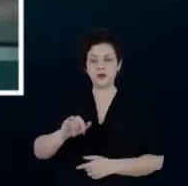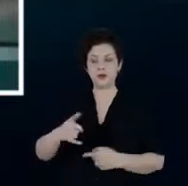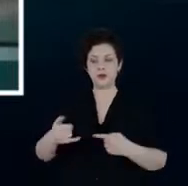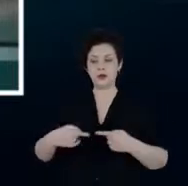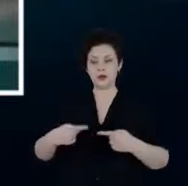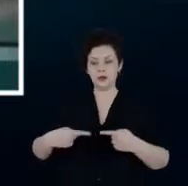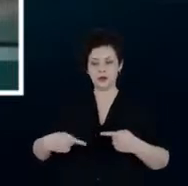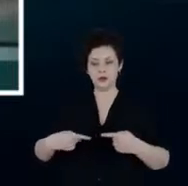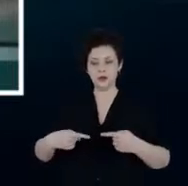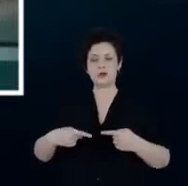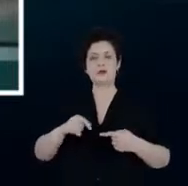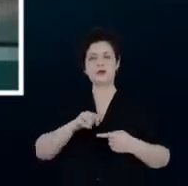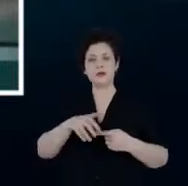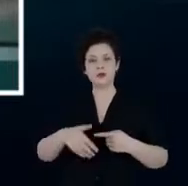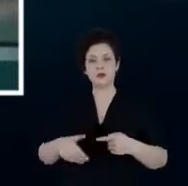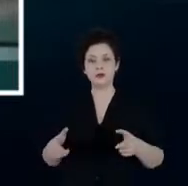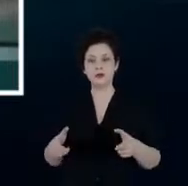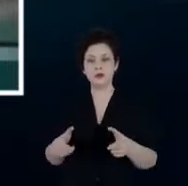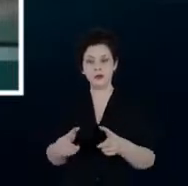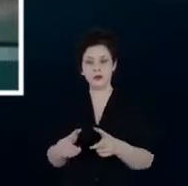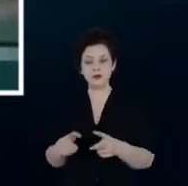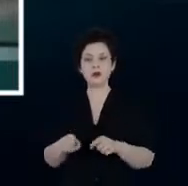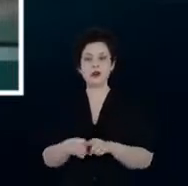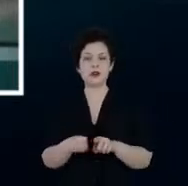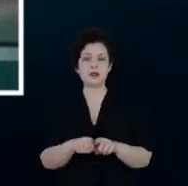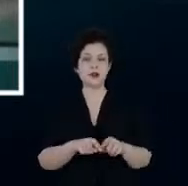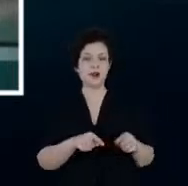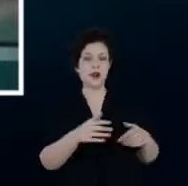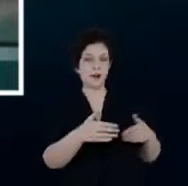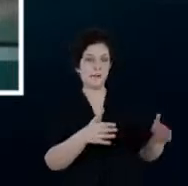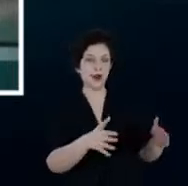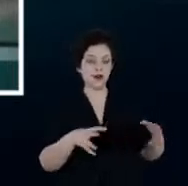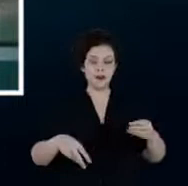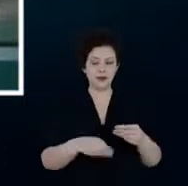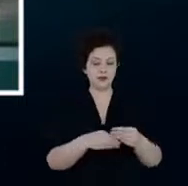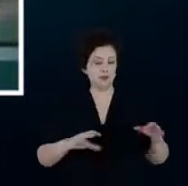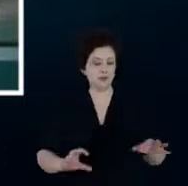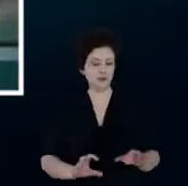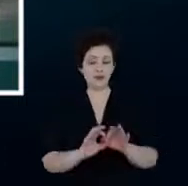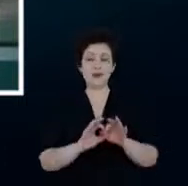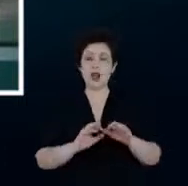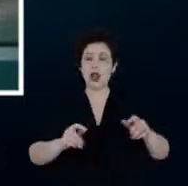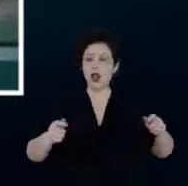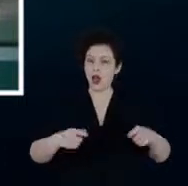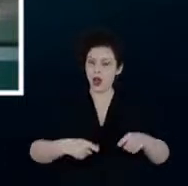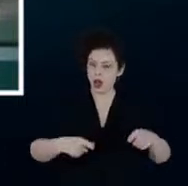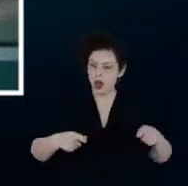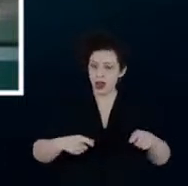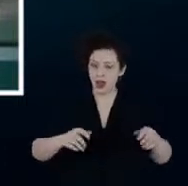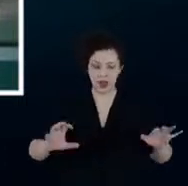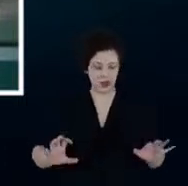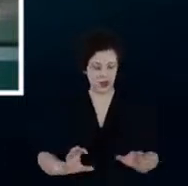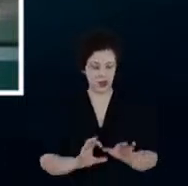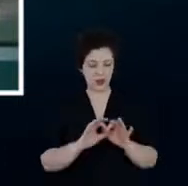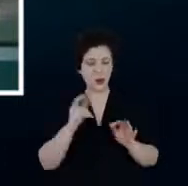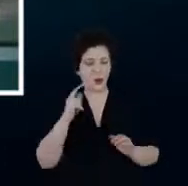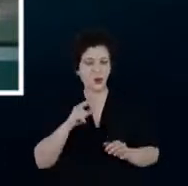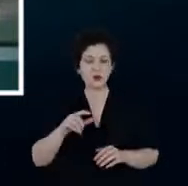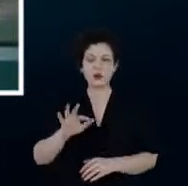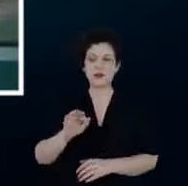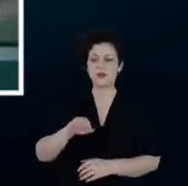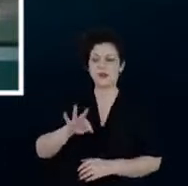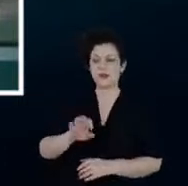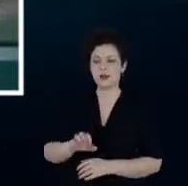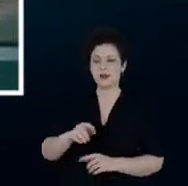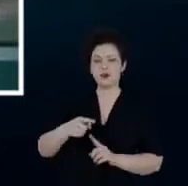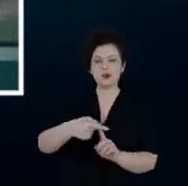hidrelétricas reversíveis e as baterias, temos condição para conectar as fontes de